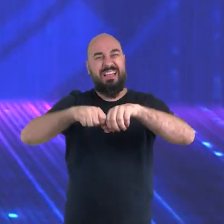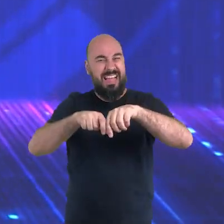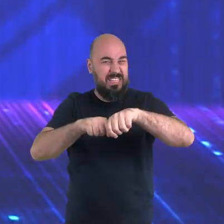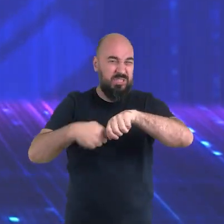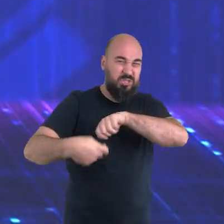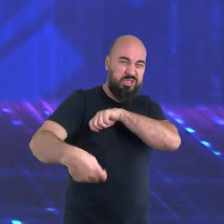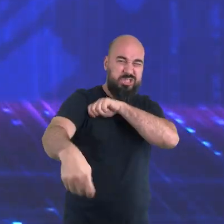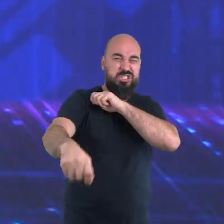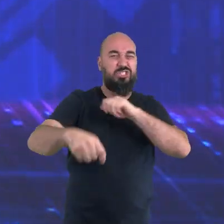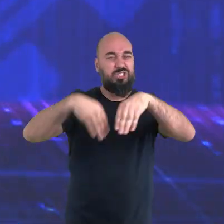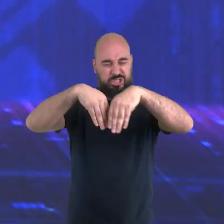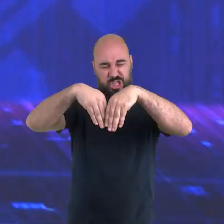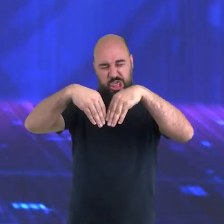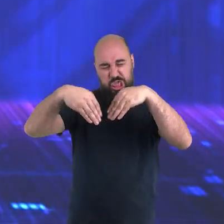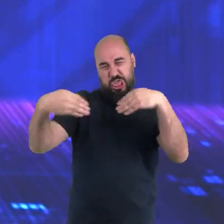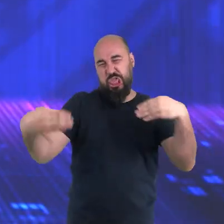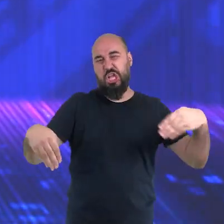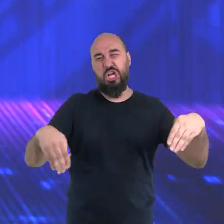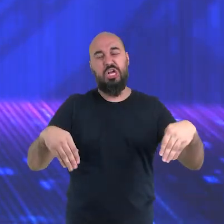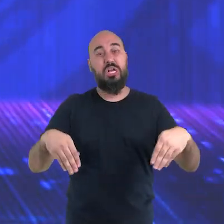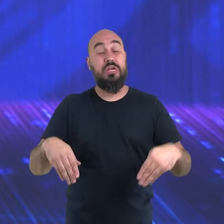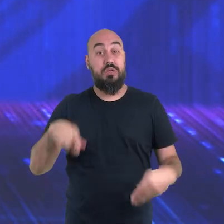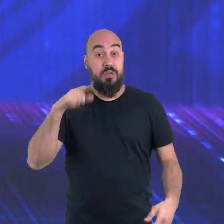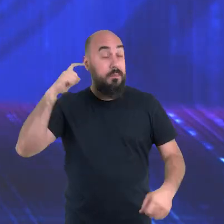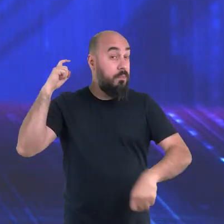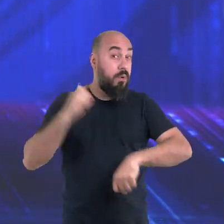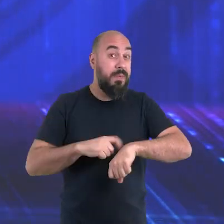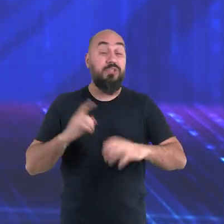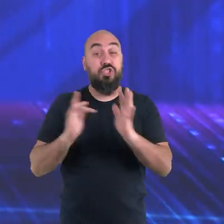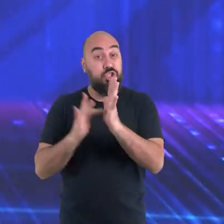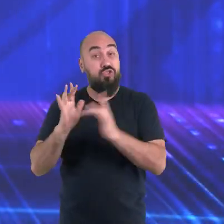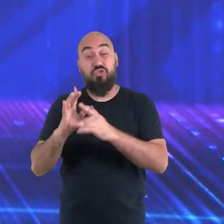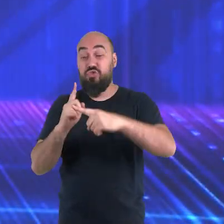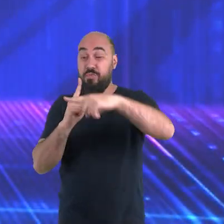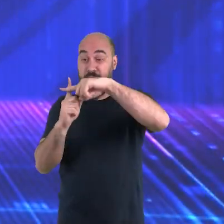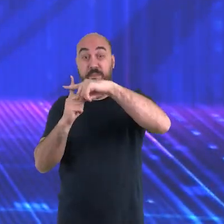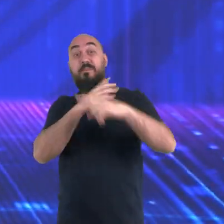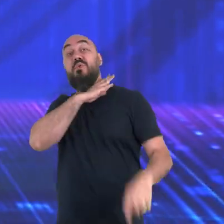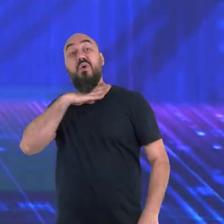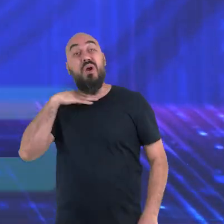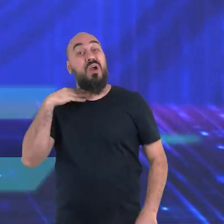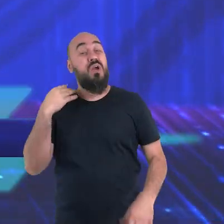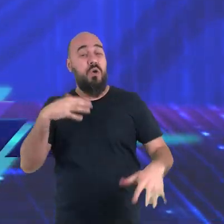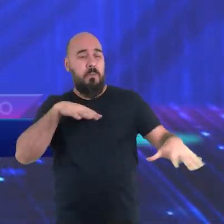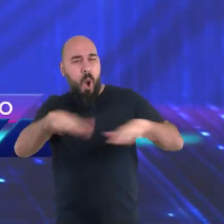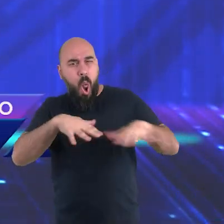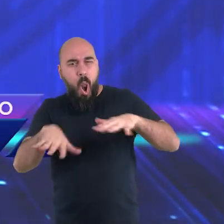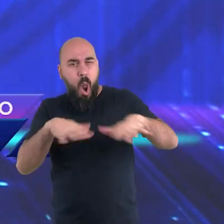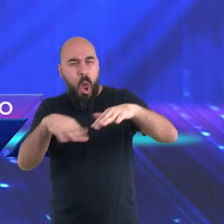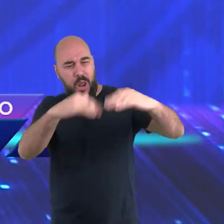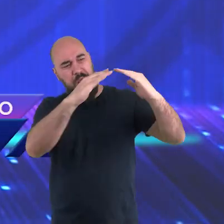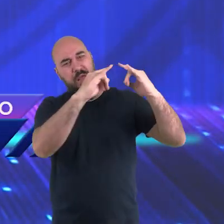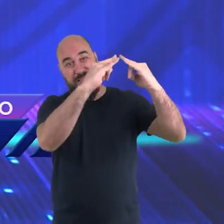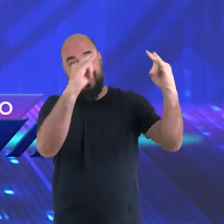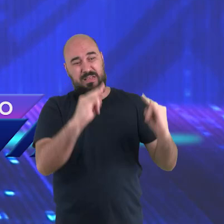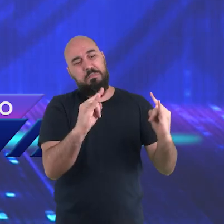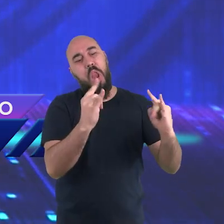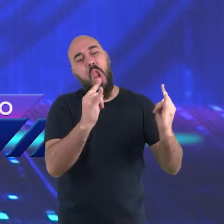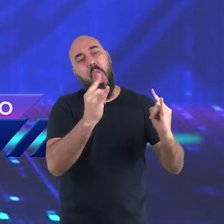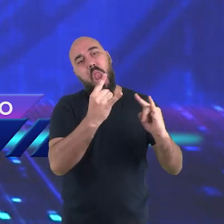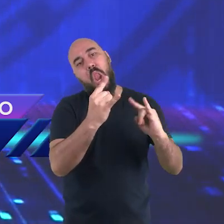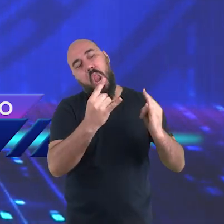Ou seja, naquele momento que Jesus Cristo estava morrendo, todo aquele ritual do santuário estava